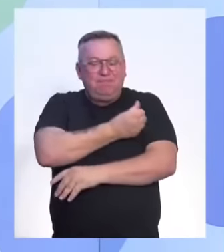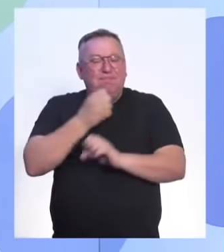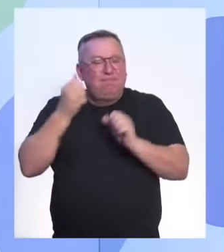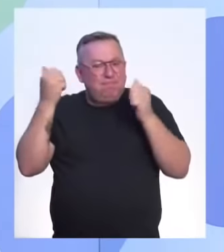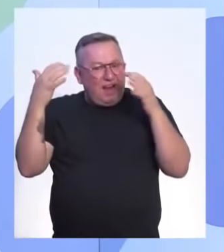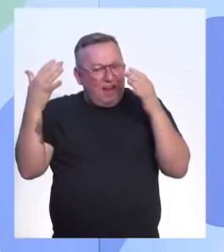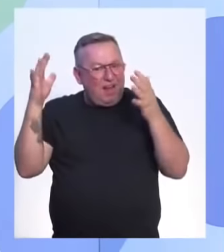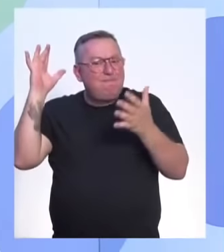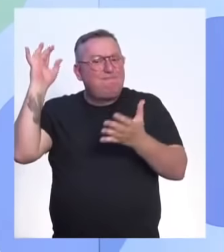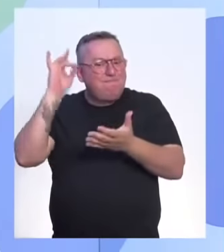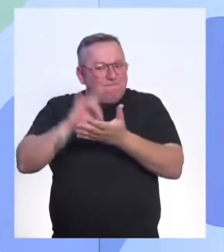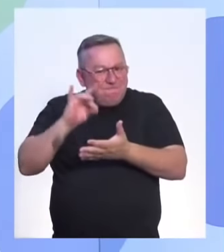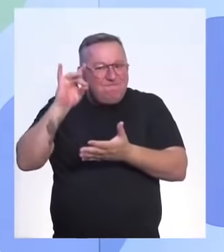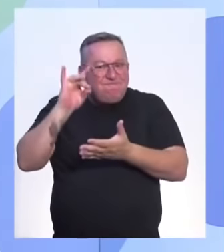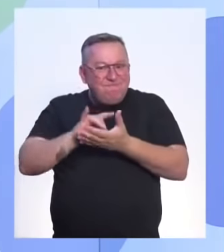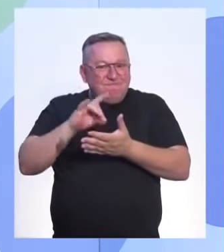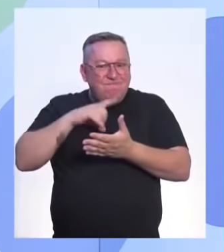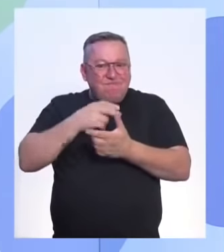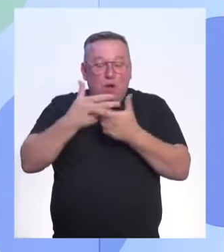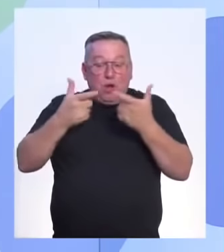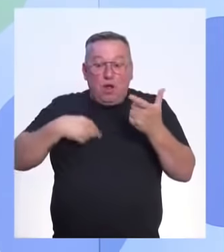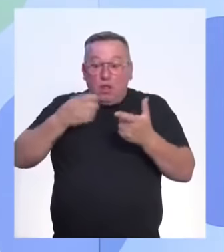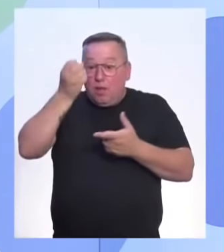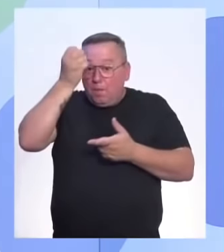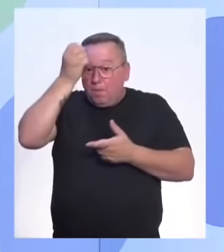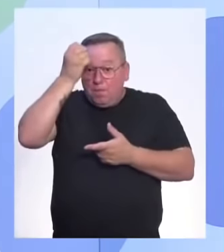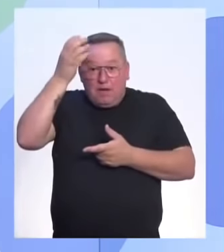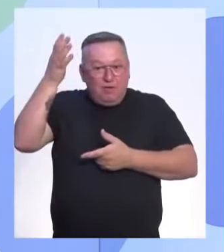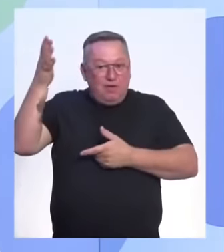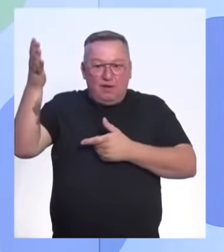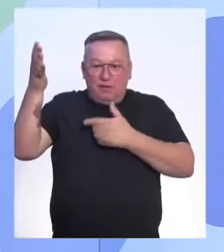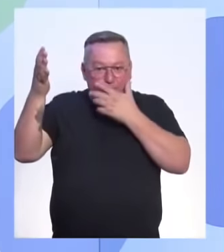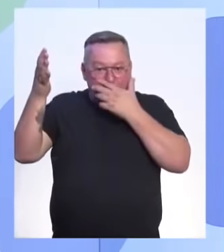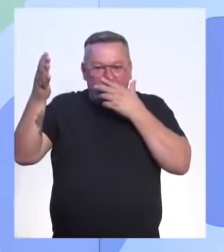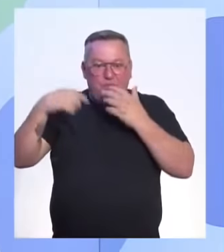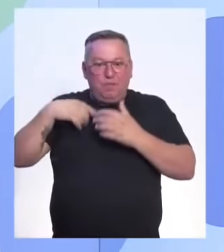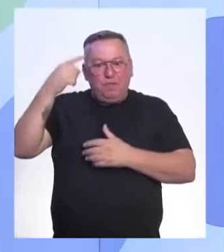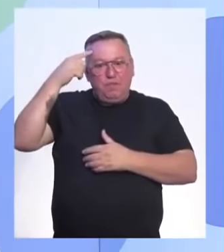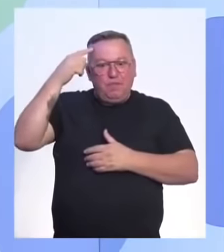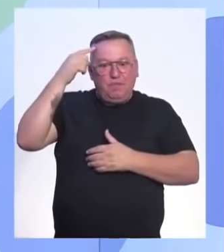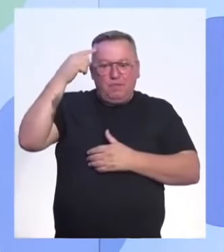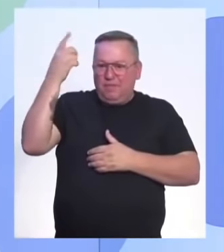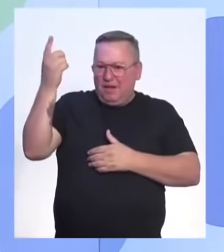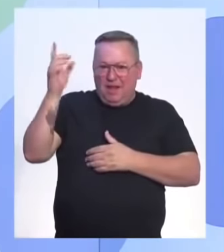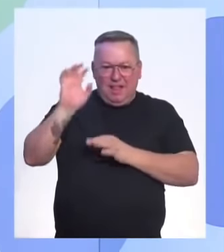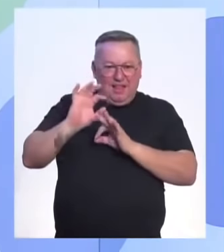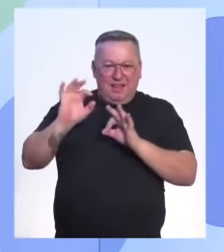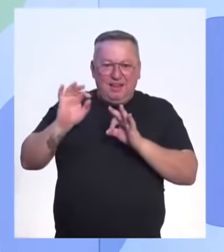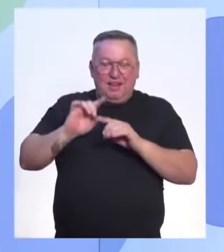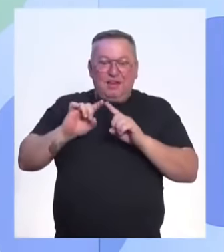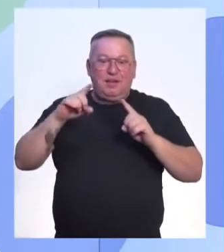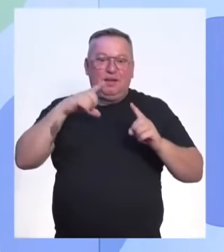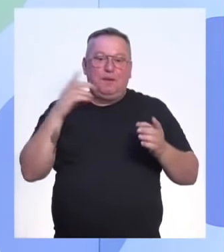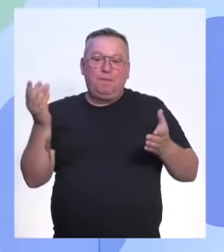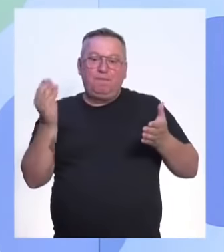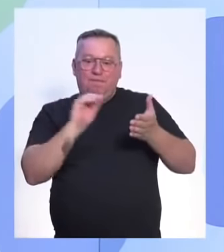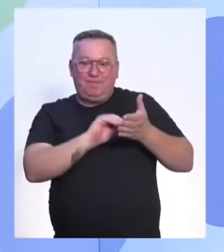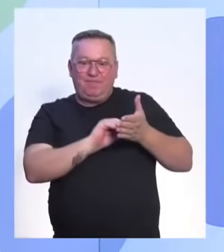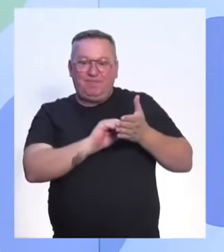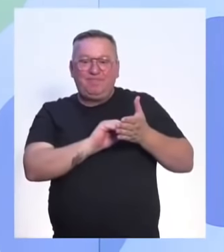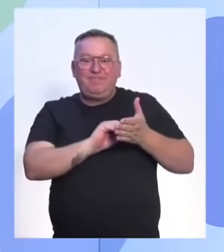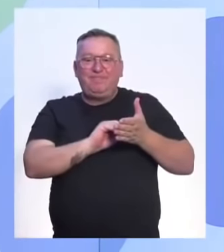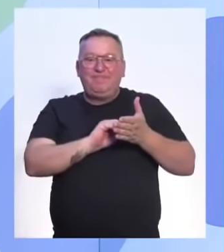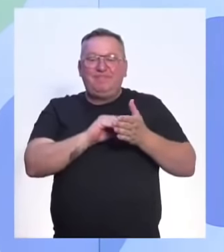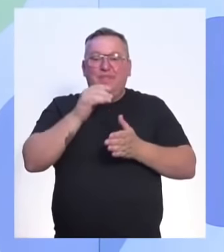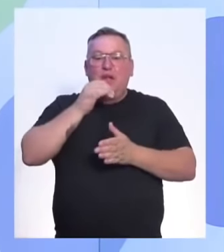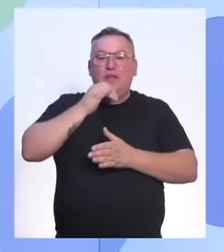mesmo. Teve coisas aqui que eu nem imaginava, pensei, né? Nem pensava, e eles colocaram.